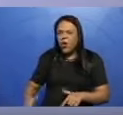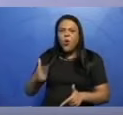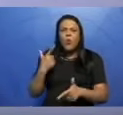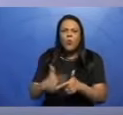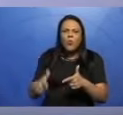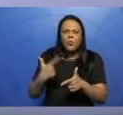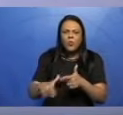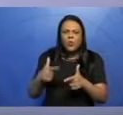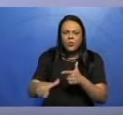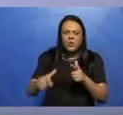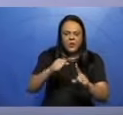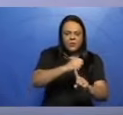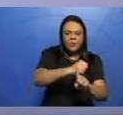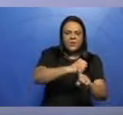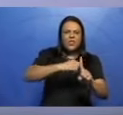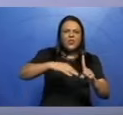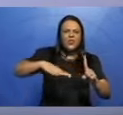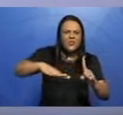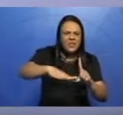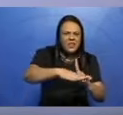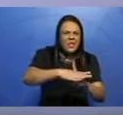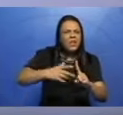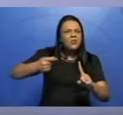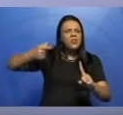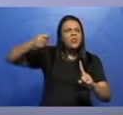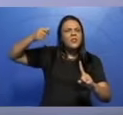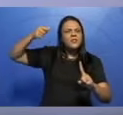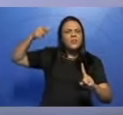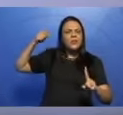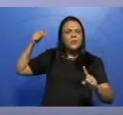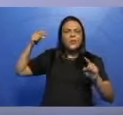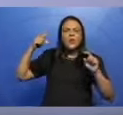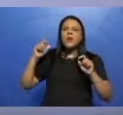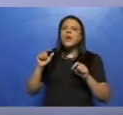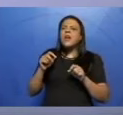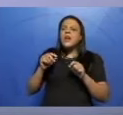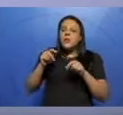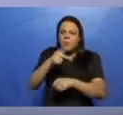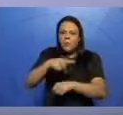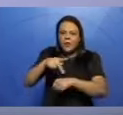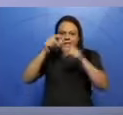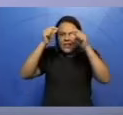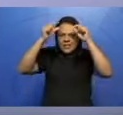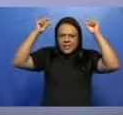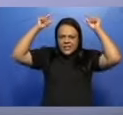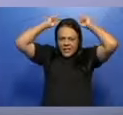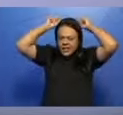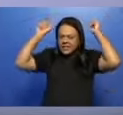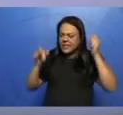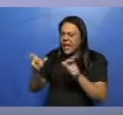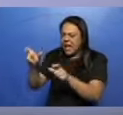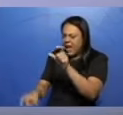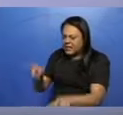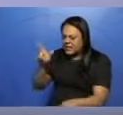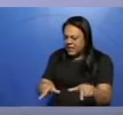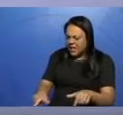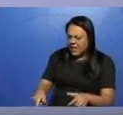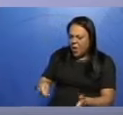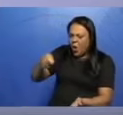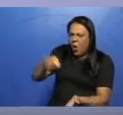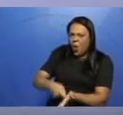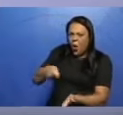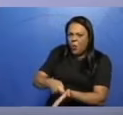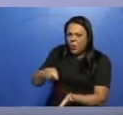indissociável da evolução da sociedade. Na Grécia Antiga, por exemplo, as crianças eram obrigadas, uma